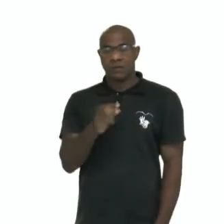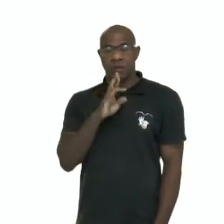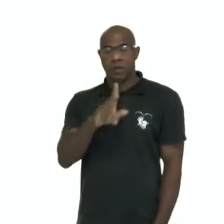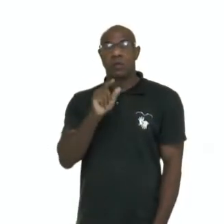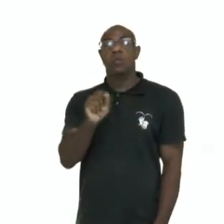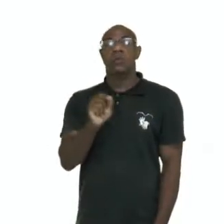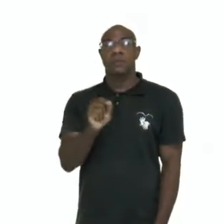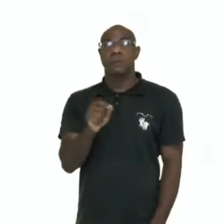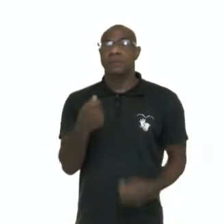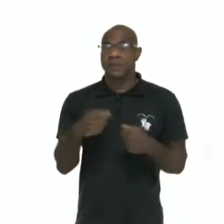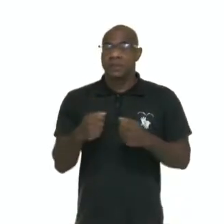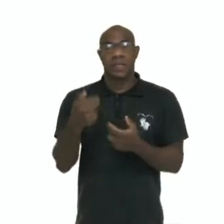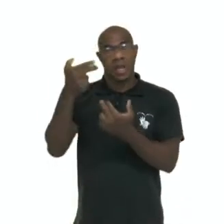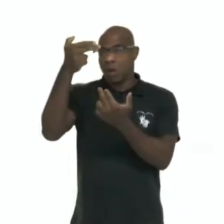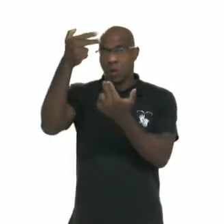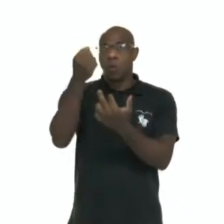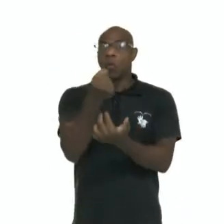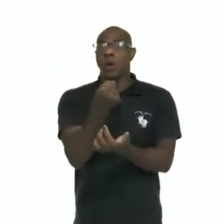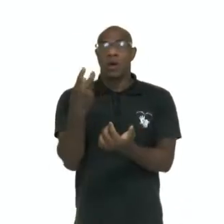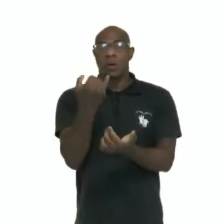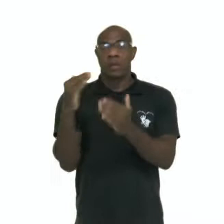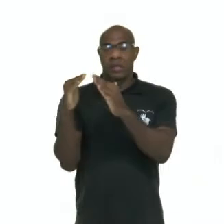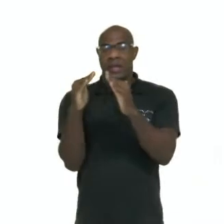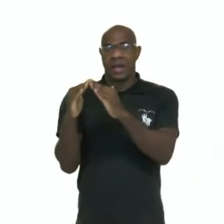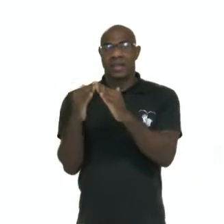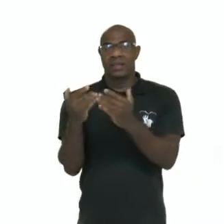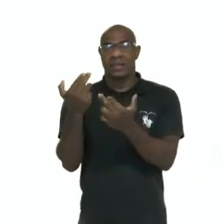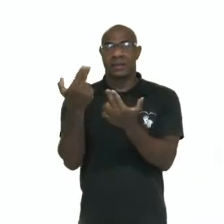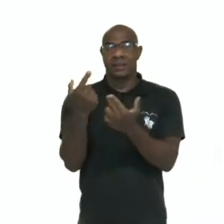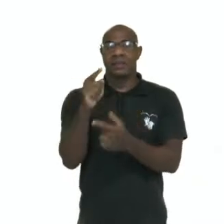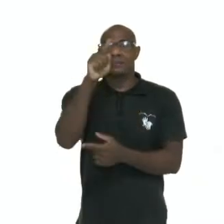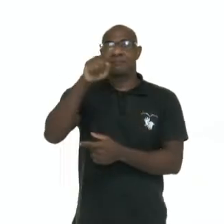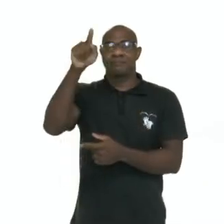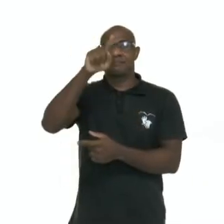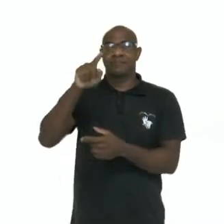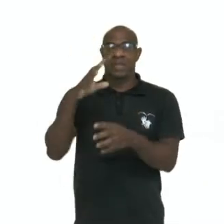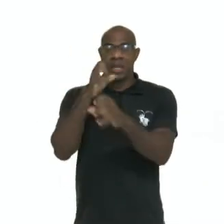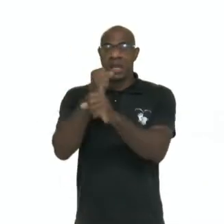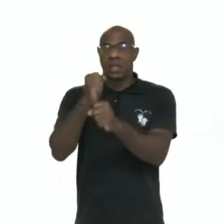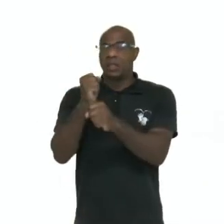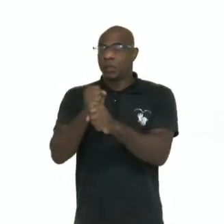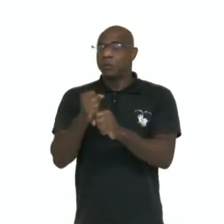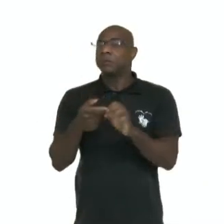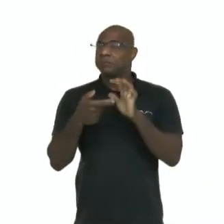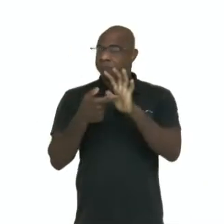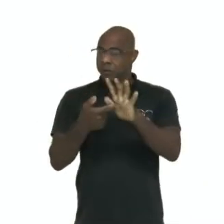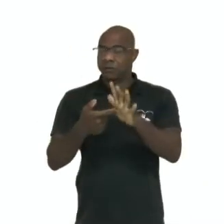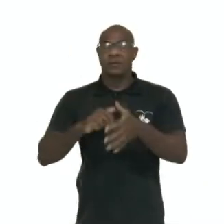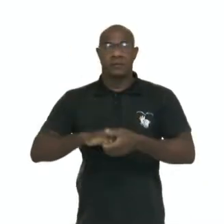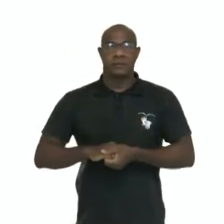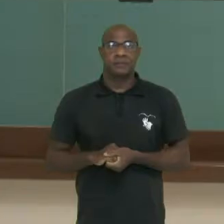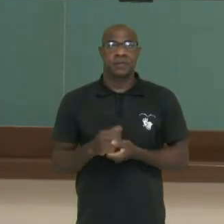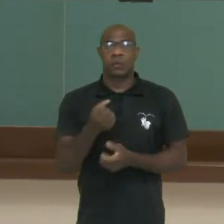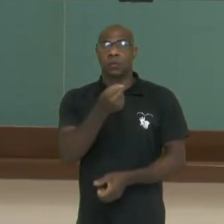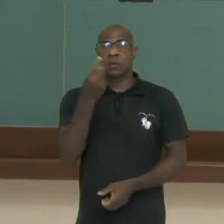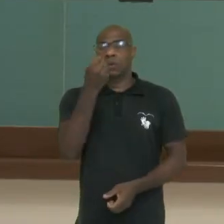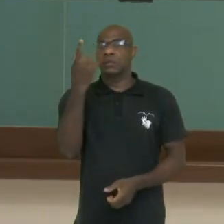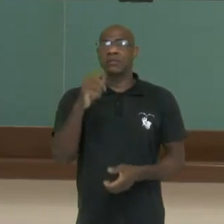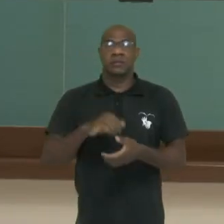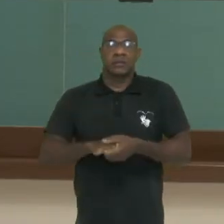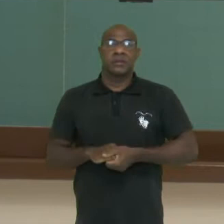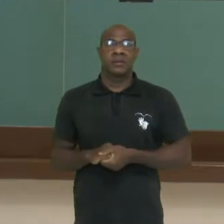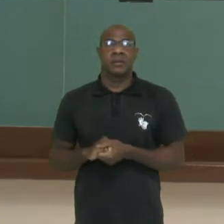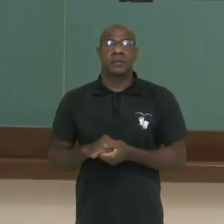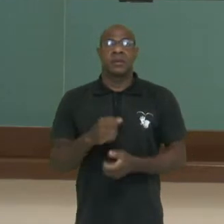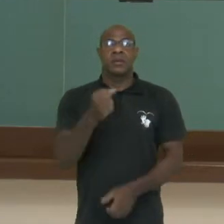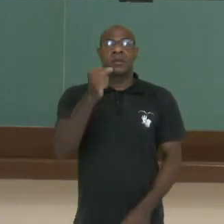maneira que fique com a mesma quantidade de casas decimais que a soma dessas quantidades aqui, né? Como a professora falou,